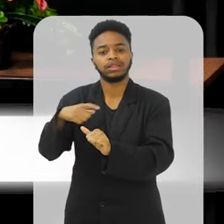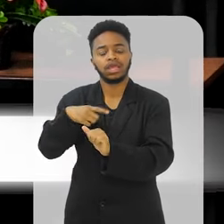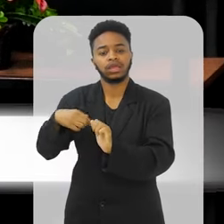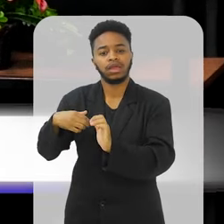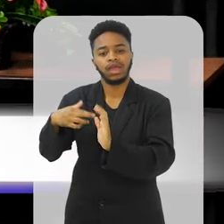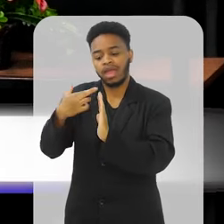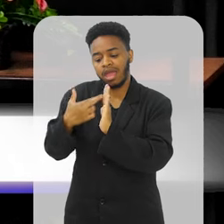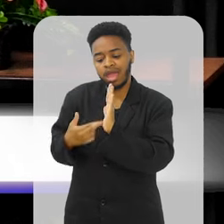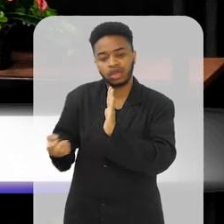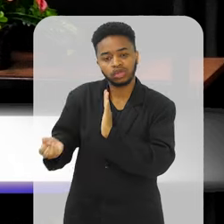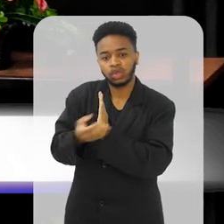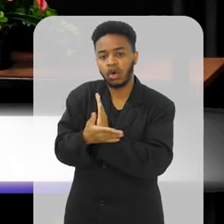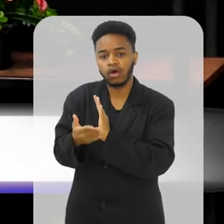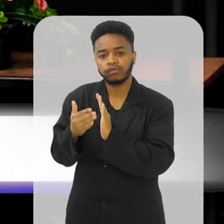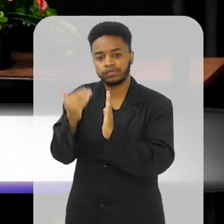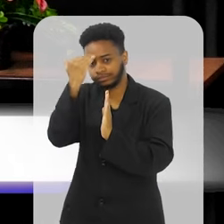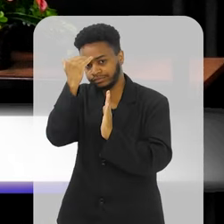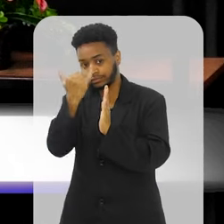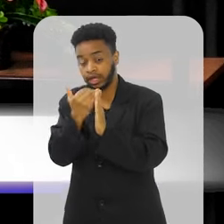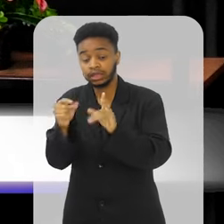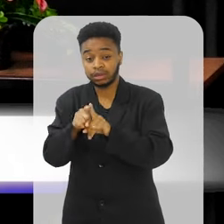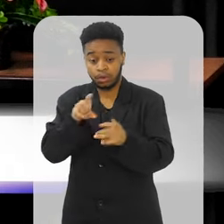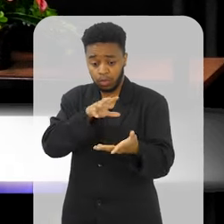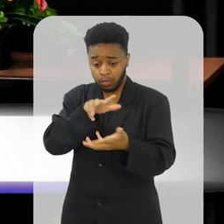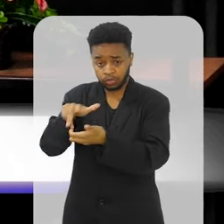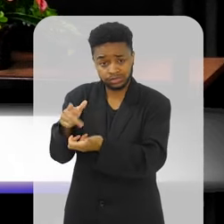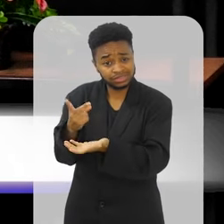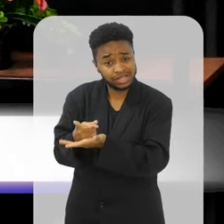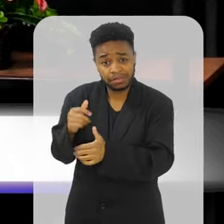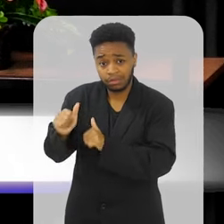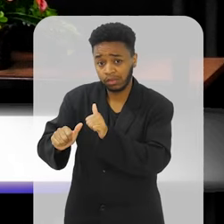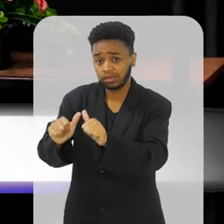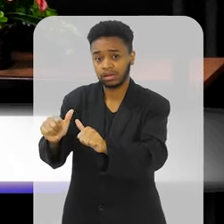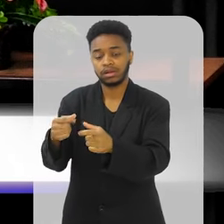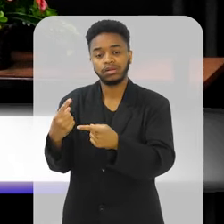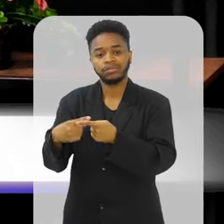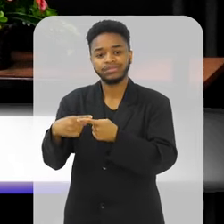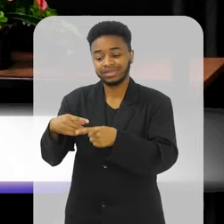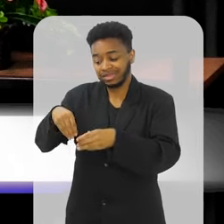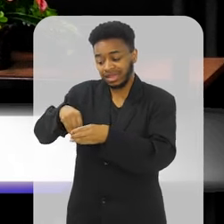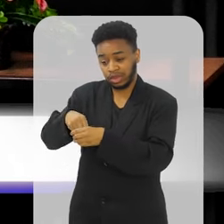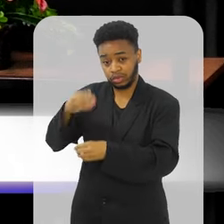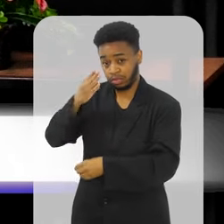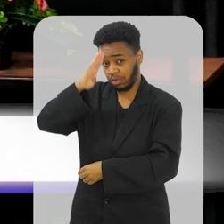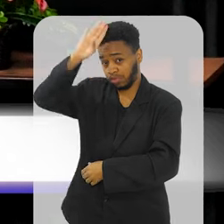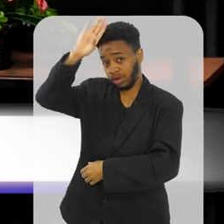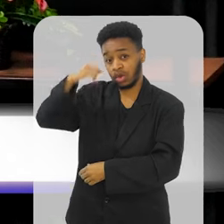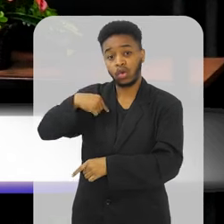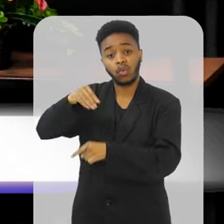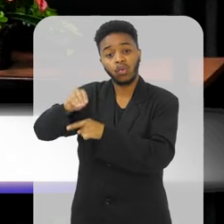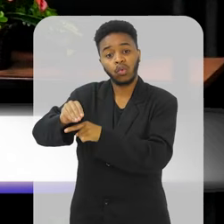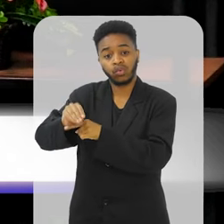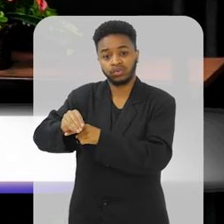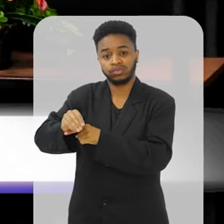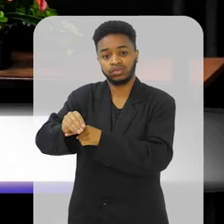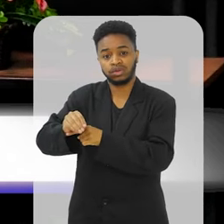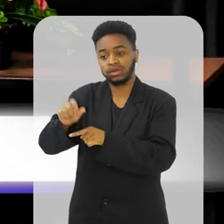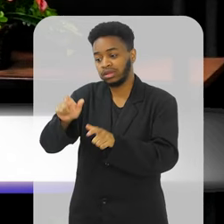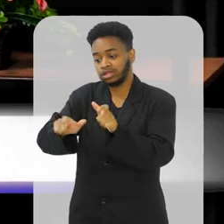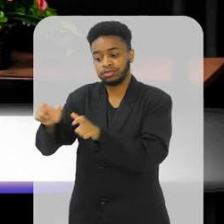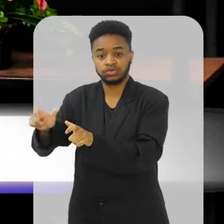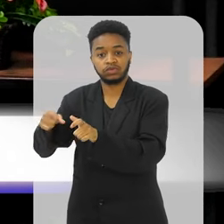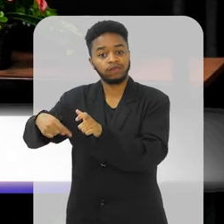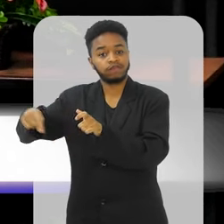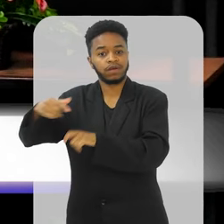às novas exigências e com o mundo em transformação porque na verdade lá dentro eu cuido de